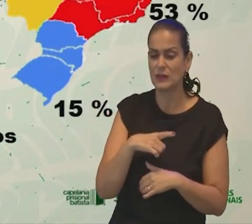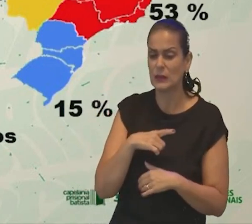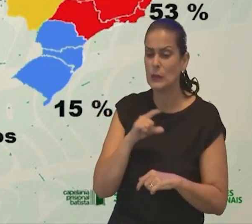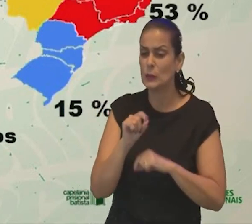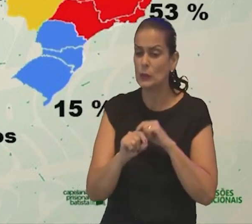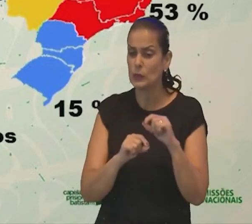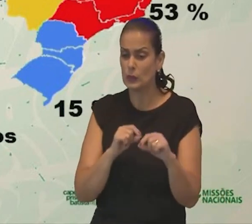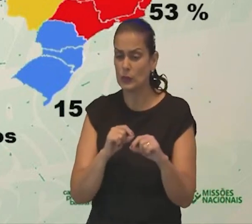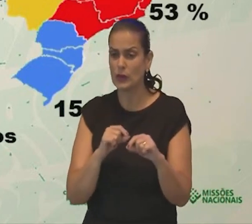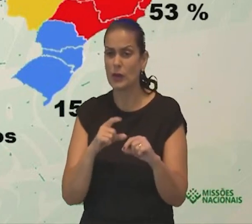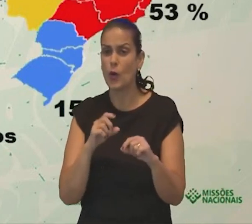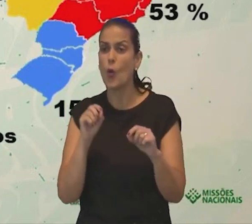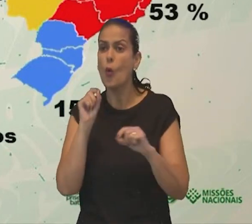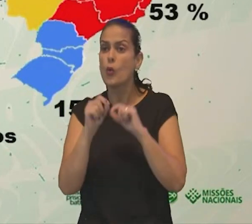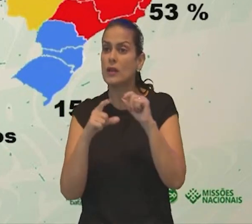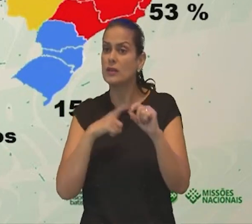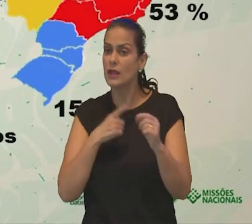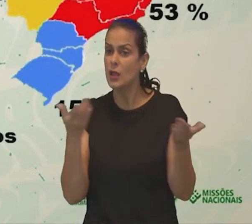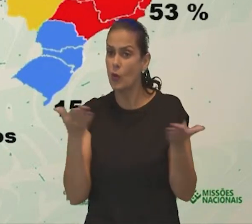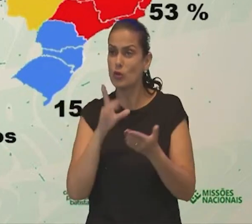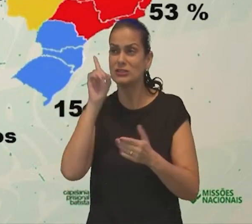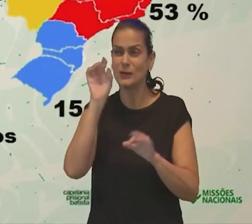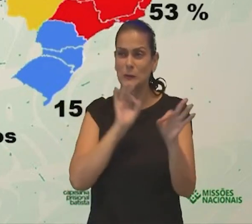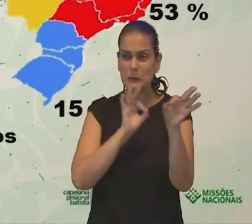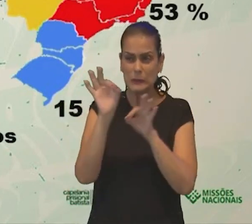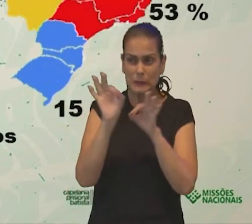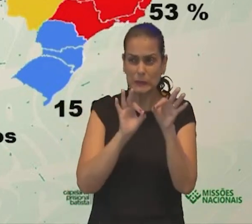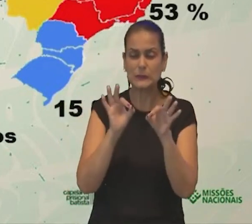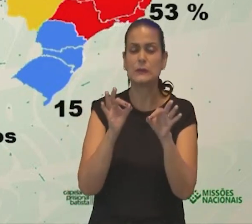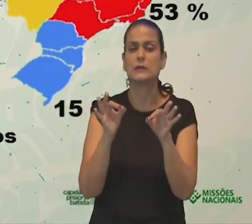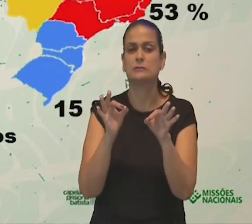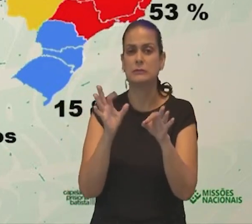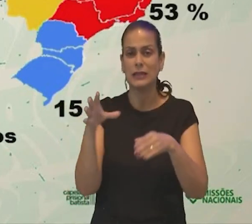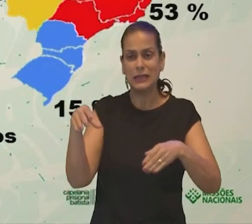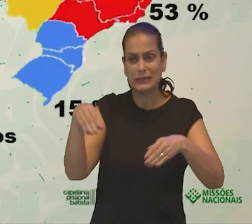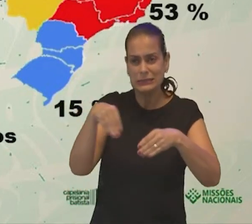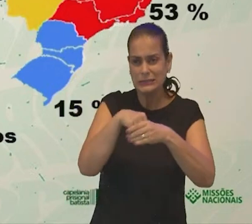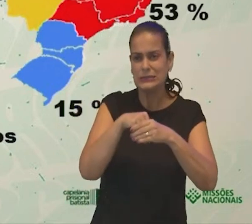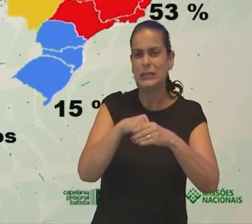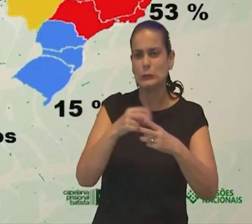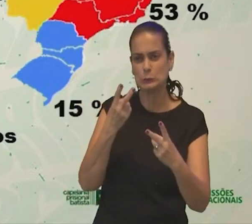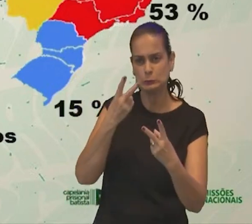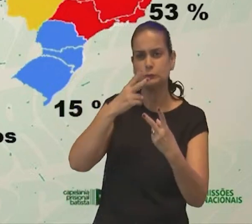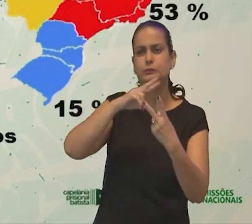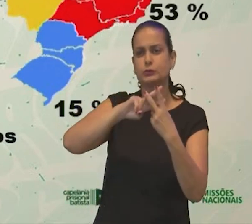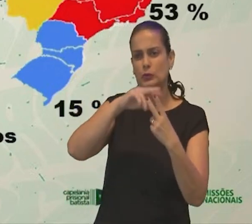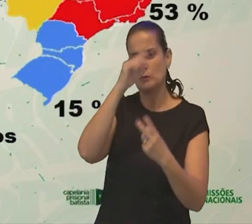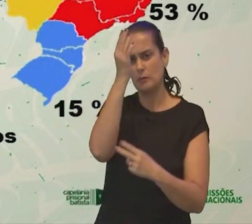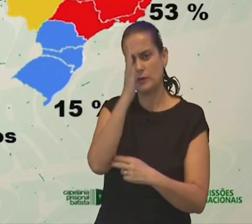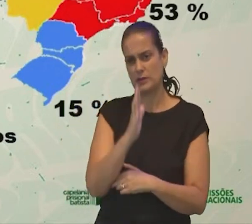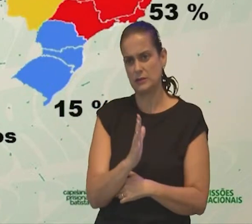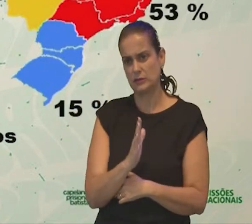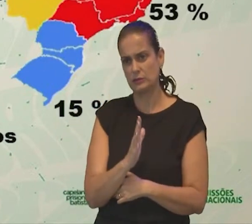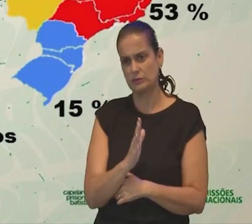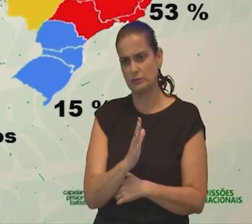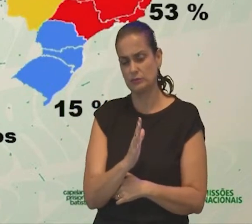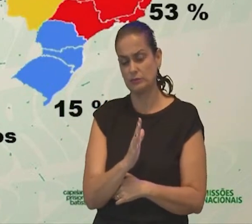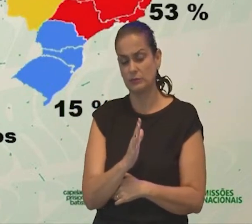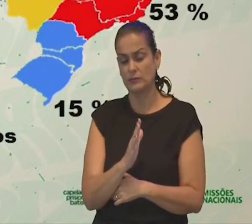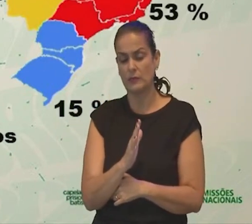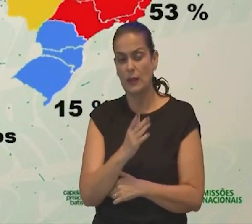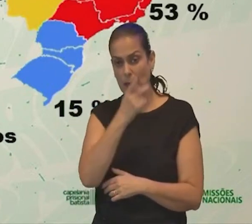com o que temos hoje, o que Deus tem feito, meus irmãos, dentro dos presídios no nosso Brasil. Os